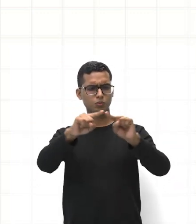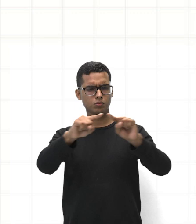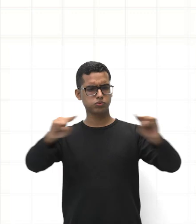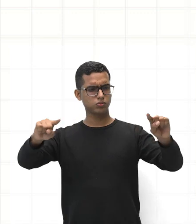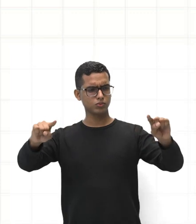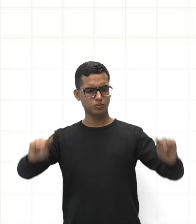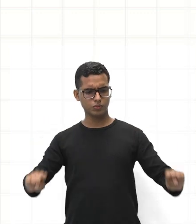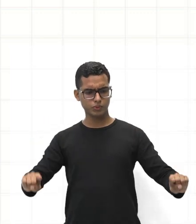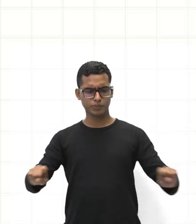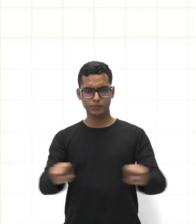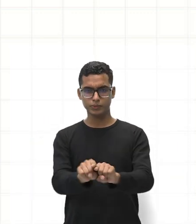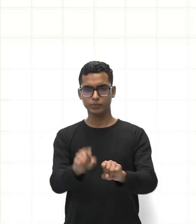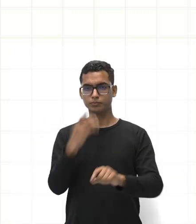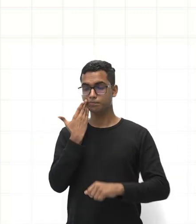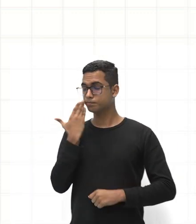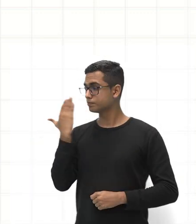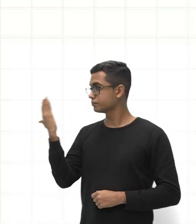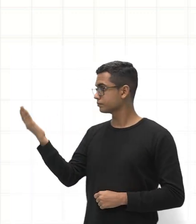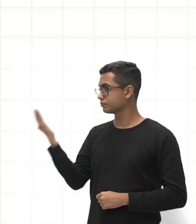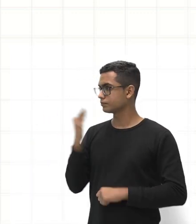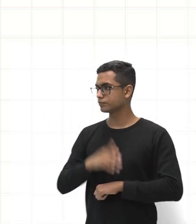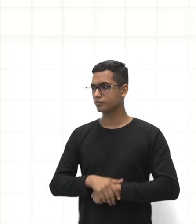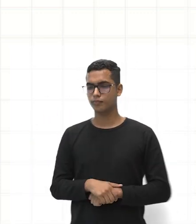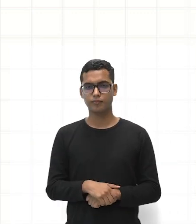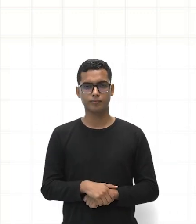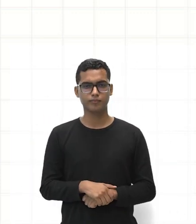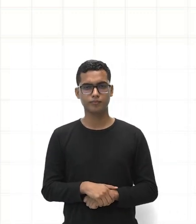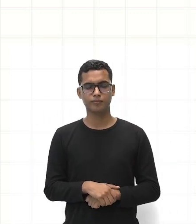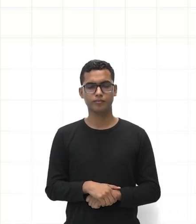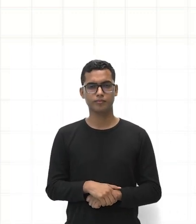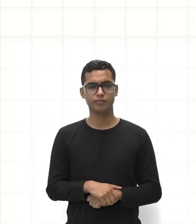suponhamos, tá bom? Que ele tenha medida,